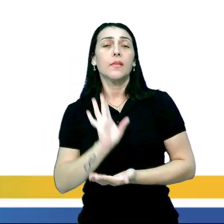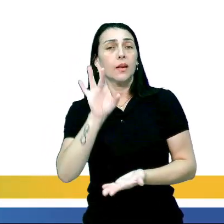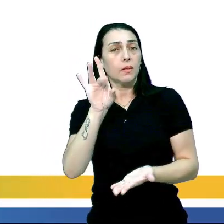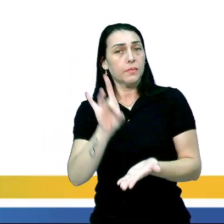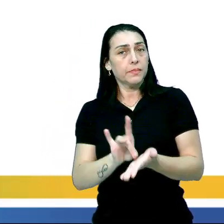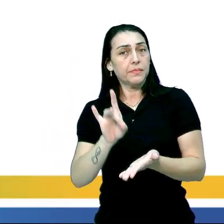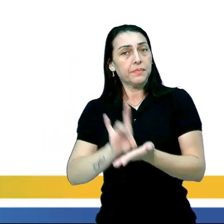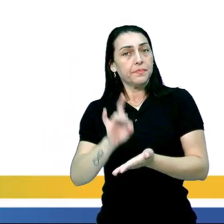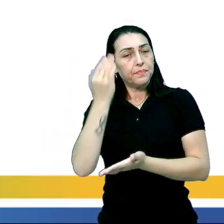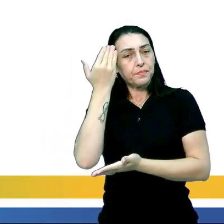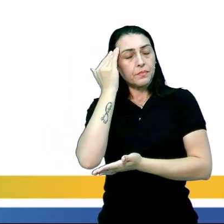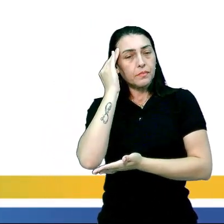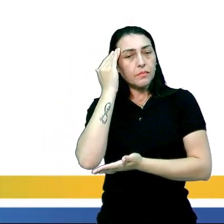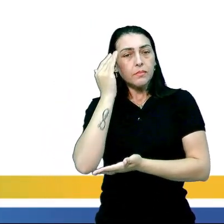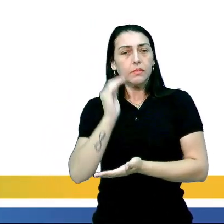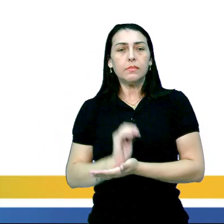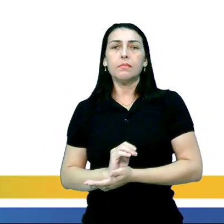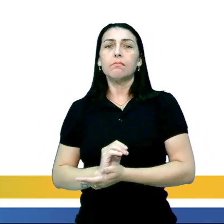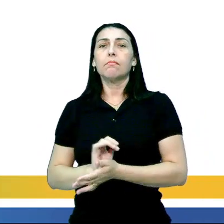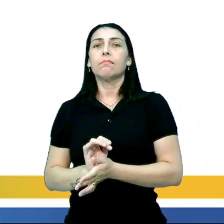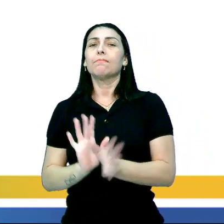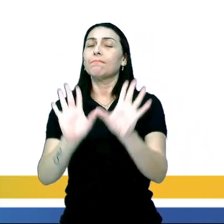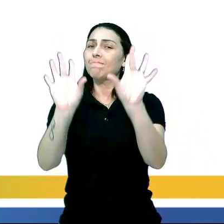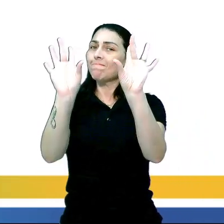fato, entenderam.